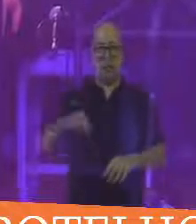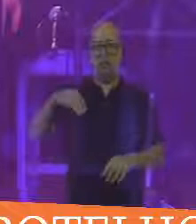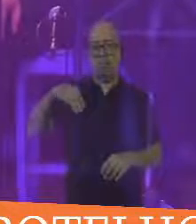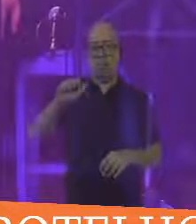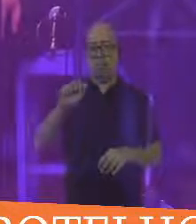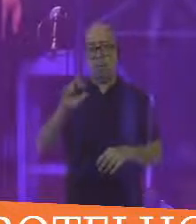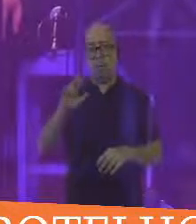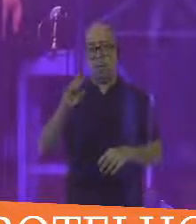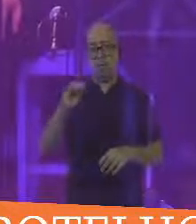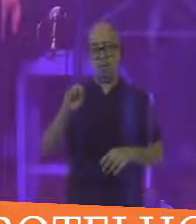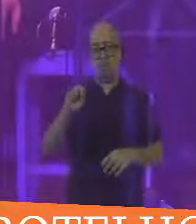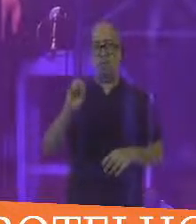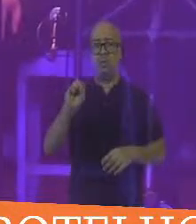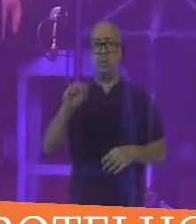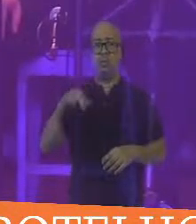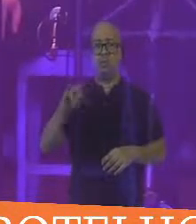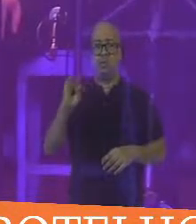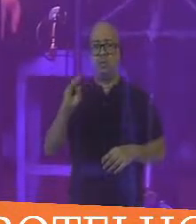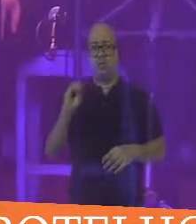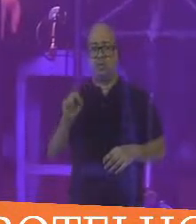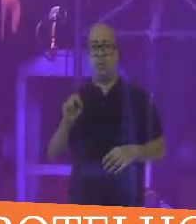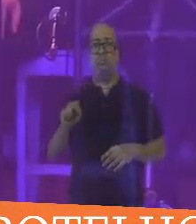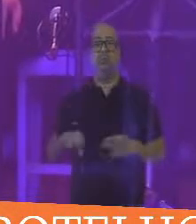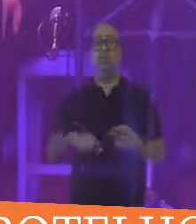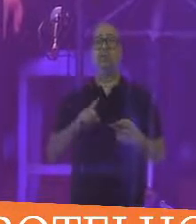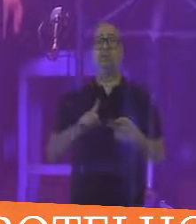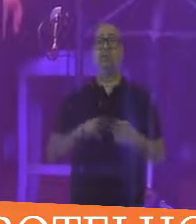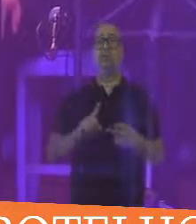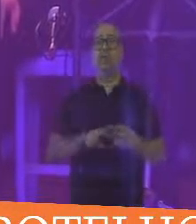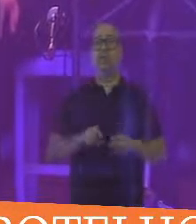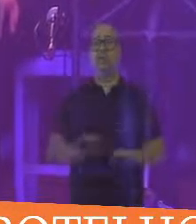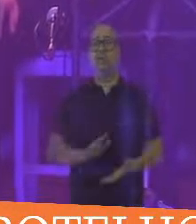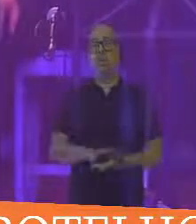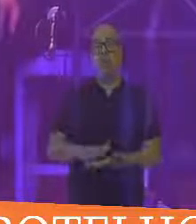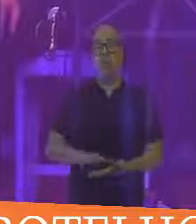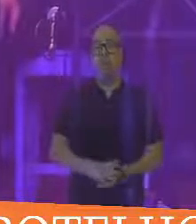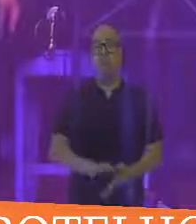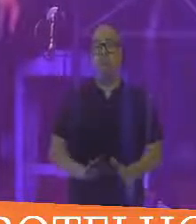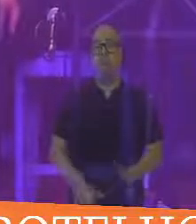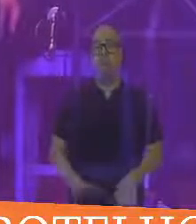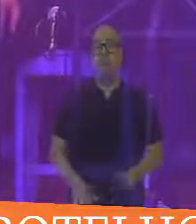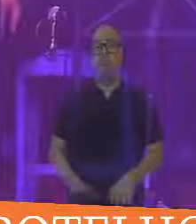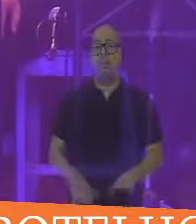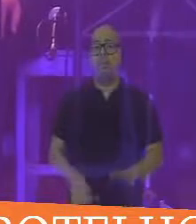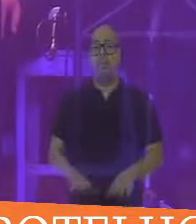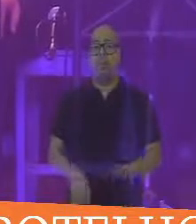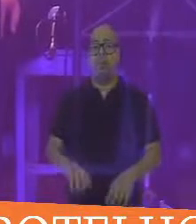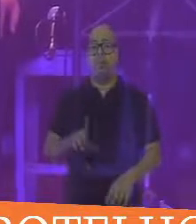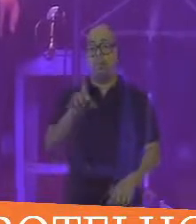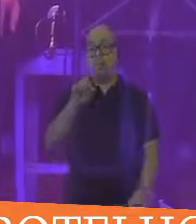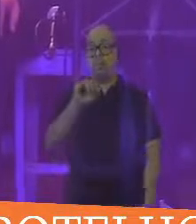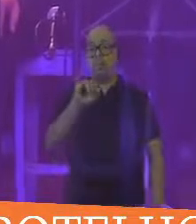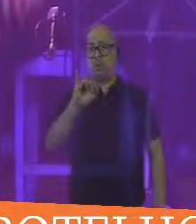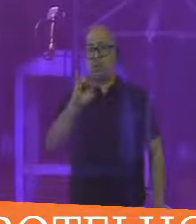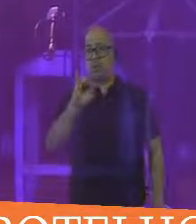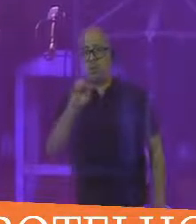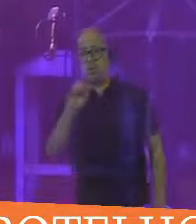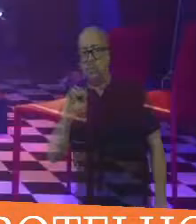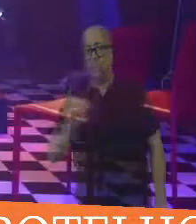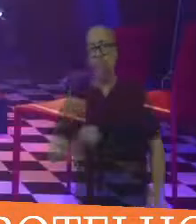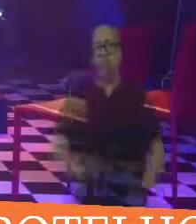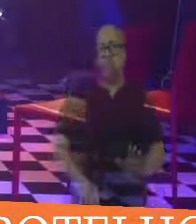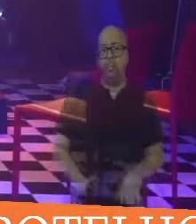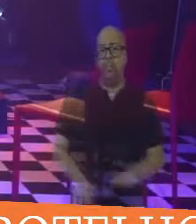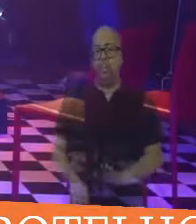Santos, né? E o carrom, que é feito pelo Diego Amaral. O Diego toca outros vários instrumentos de percussão, mas o